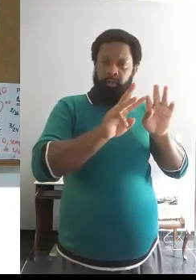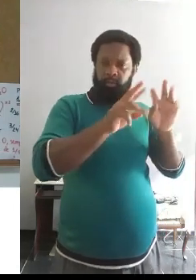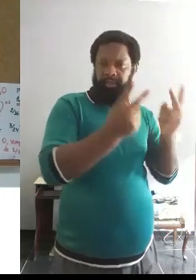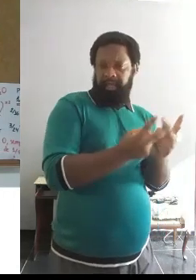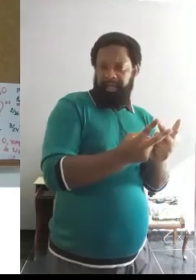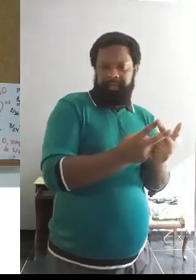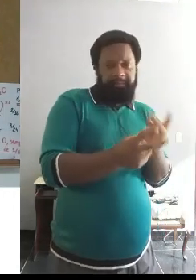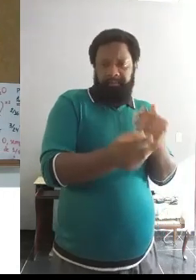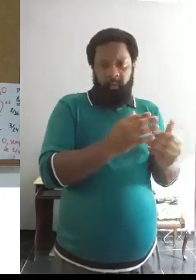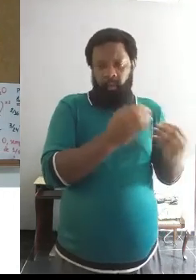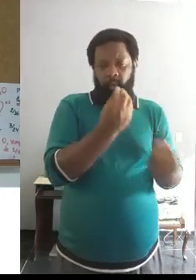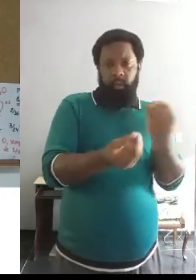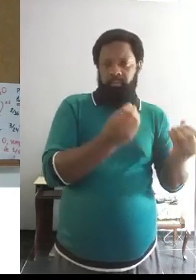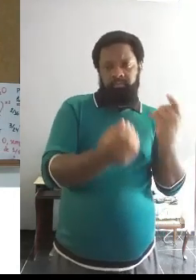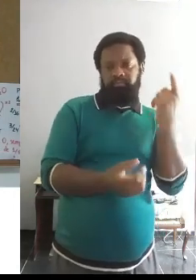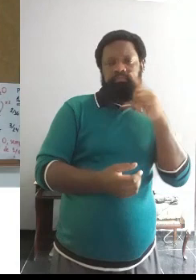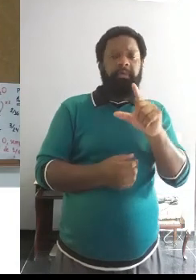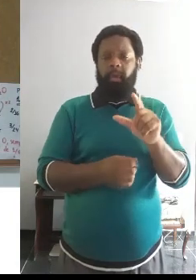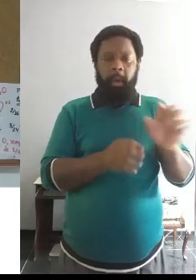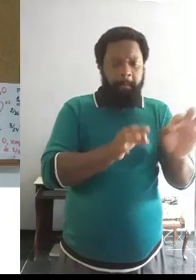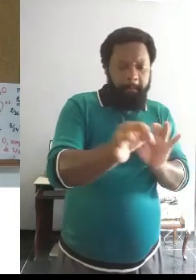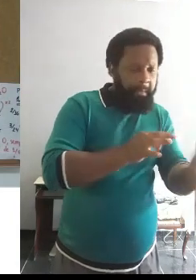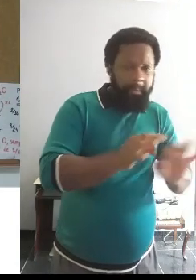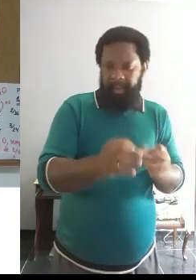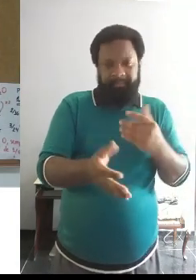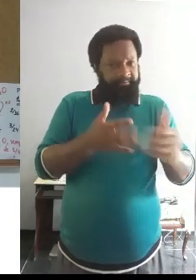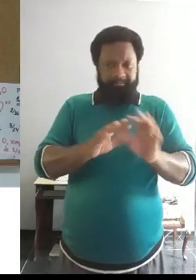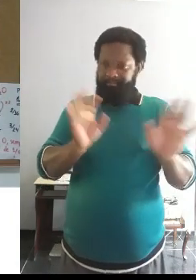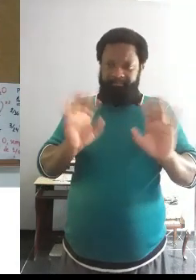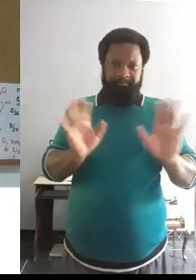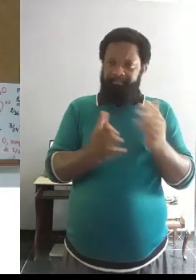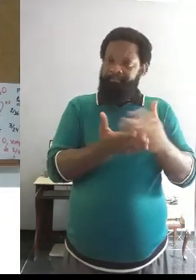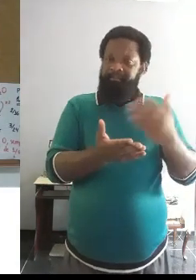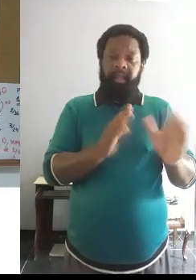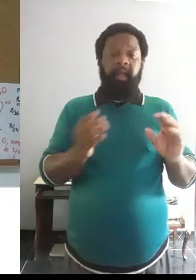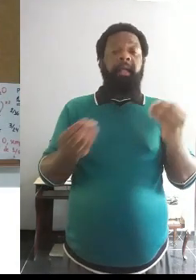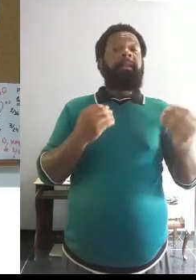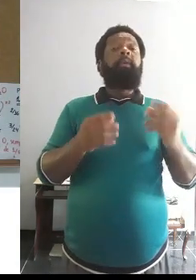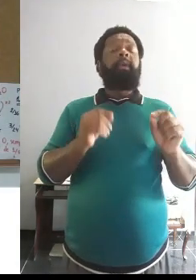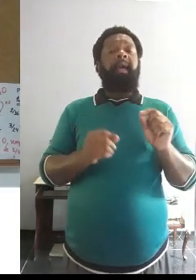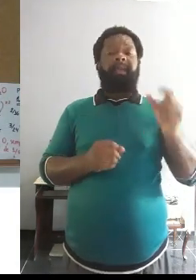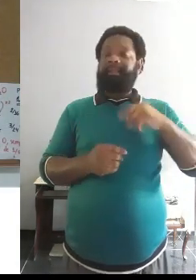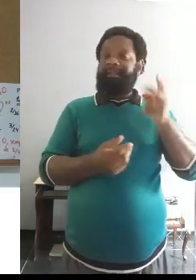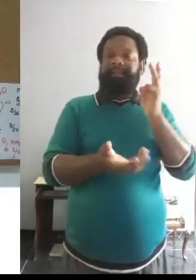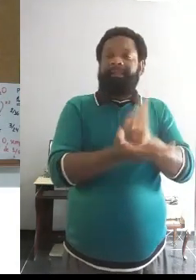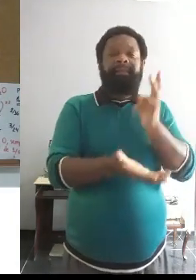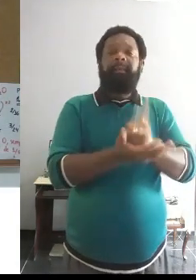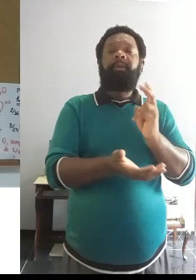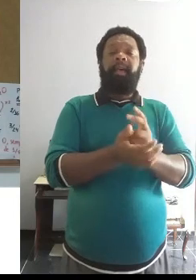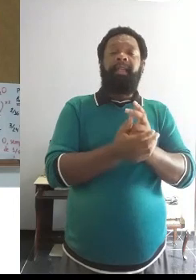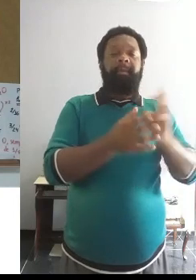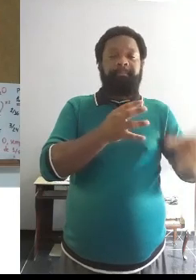de como ela é obtida, o método de preparação dela, independente de onde ela vem, ou seja, da sua procedência, ela sempre vai